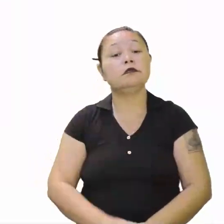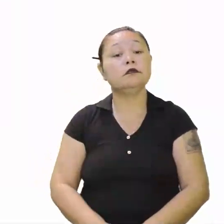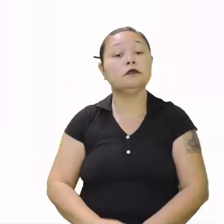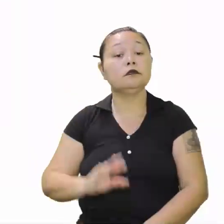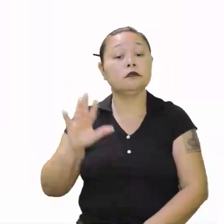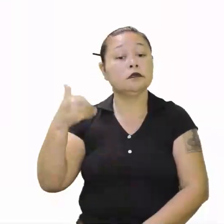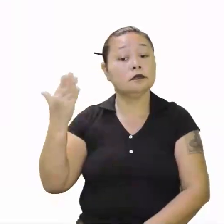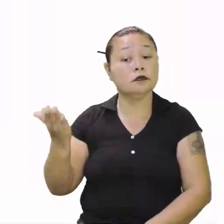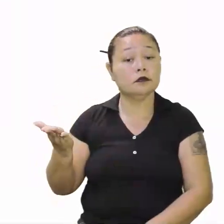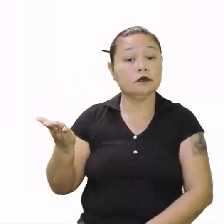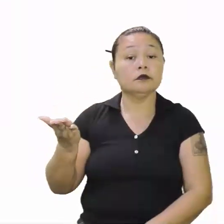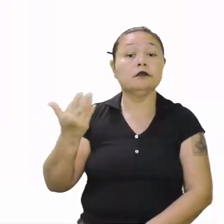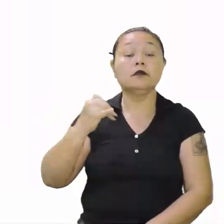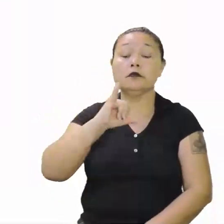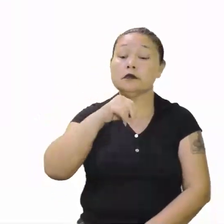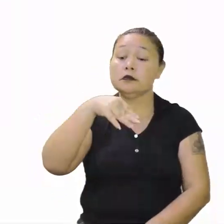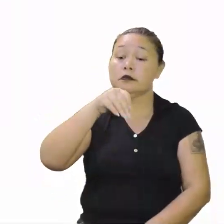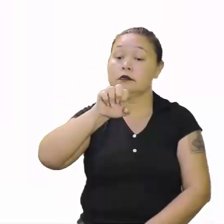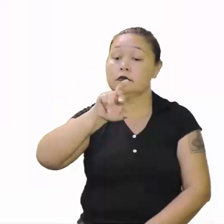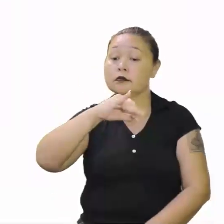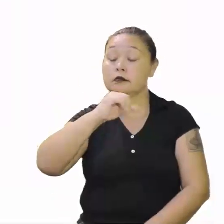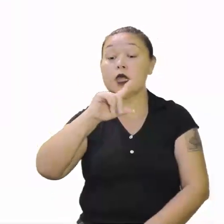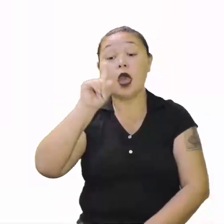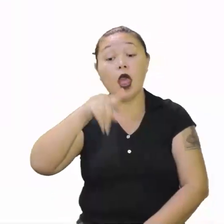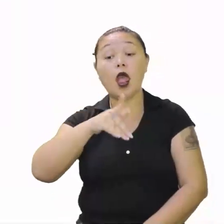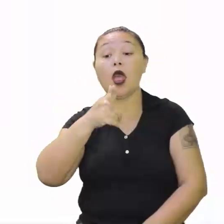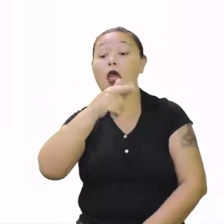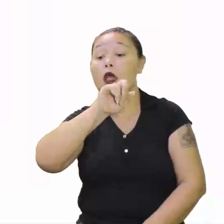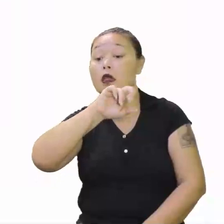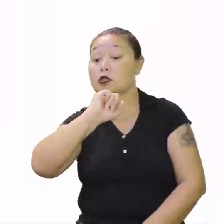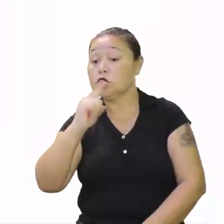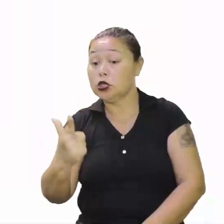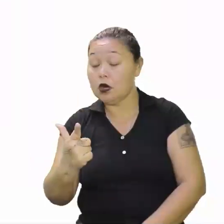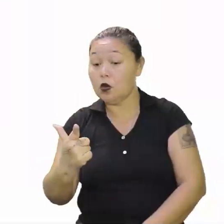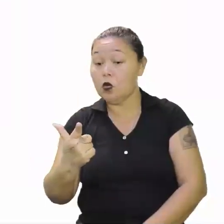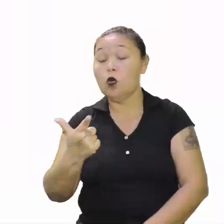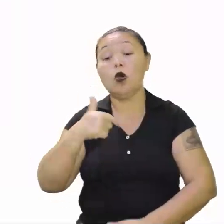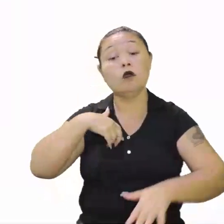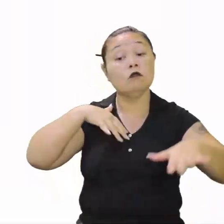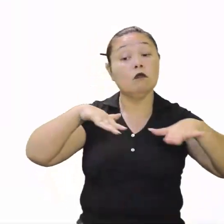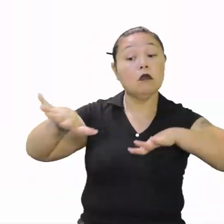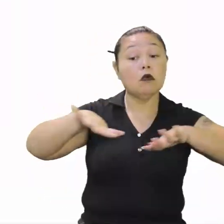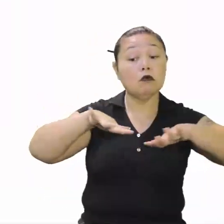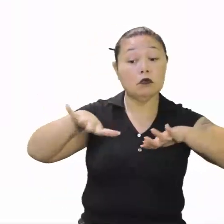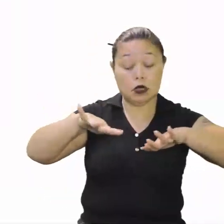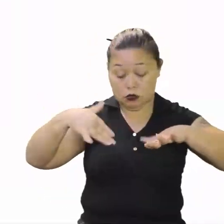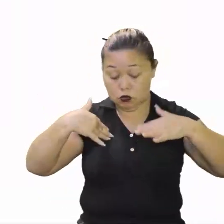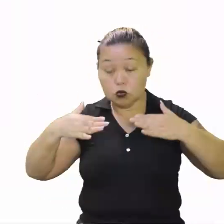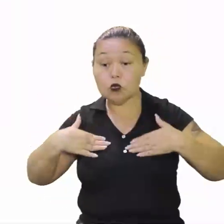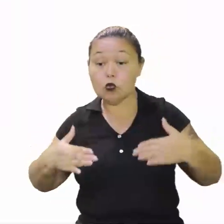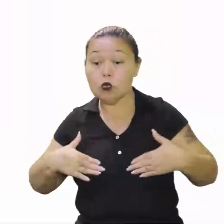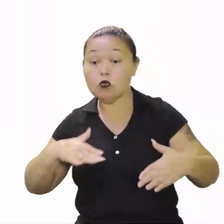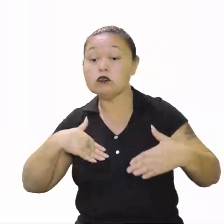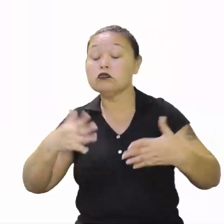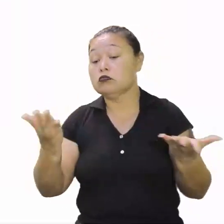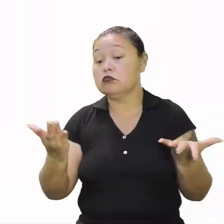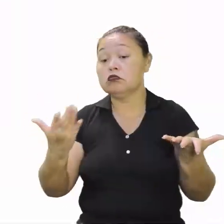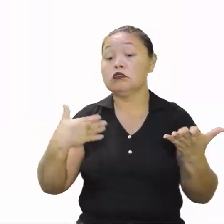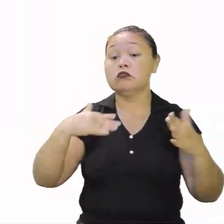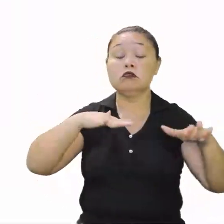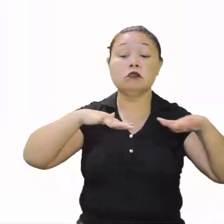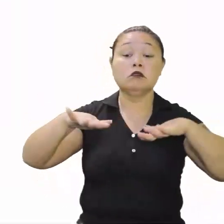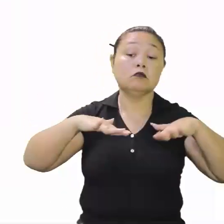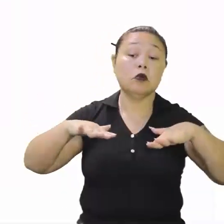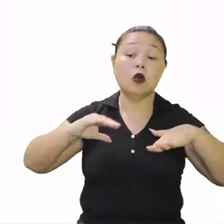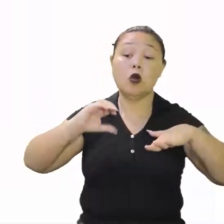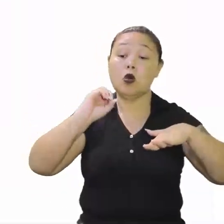a inércia é uma propriedade geral, ela está relacionada o quê? Com o movimento dos corpos. Se o corpo está